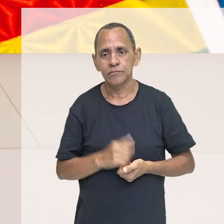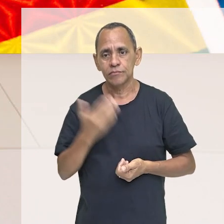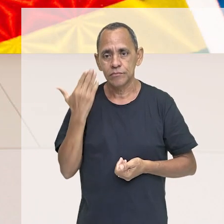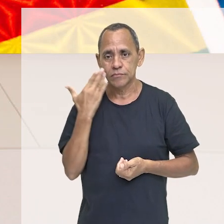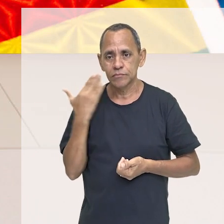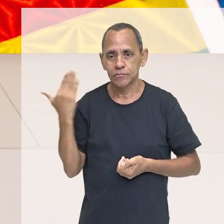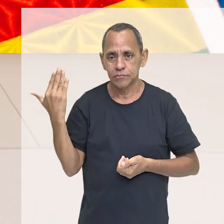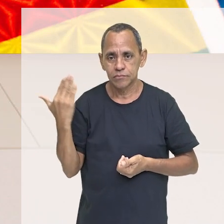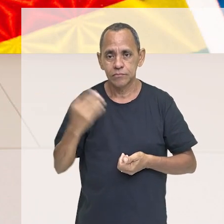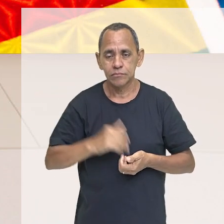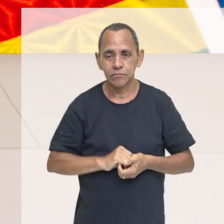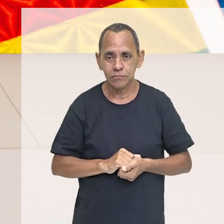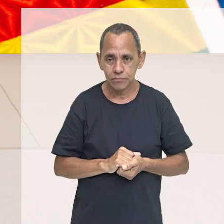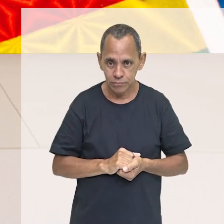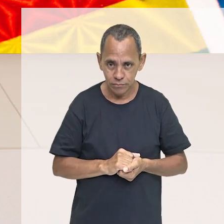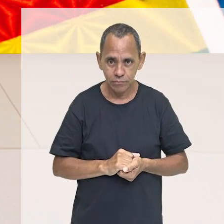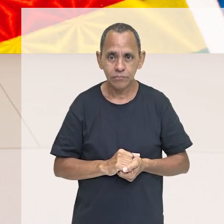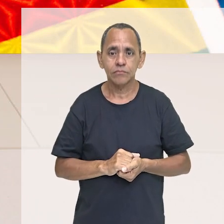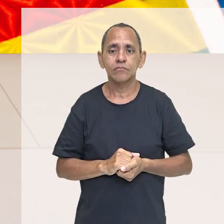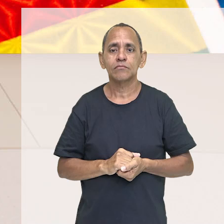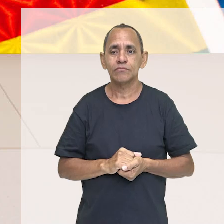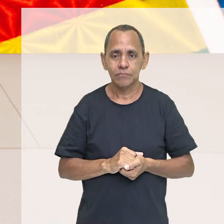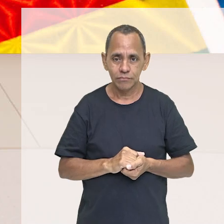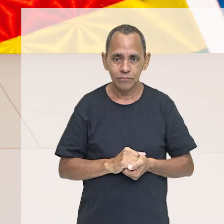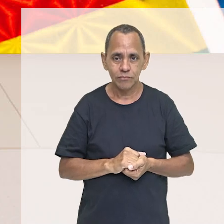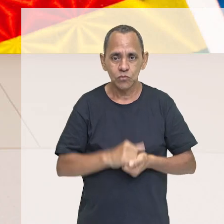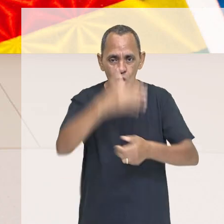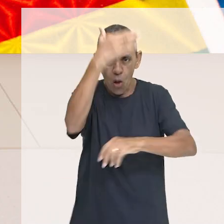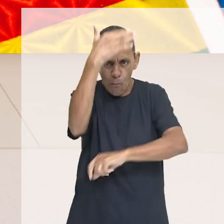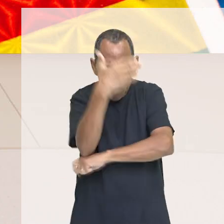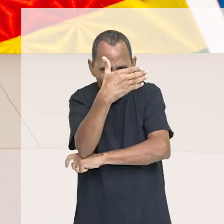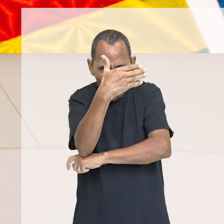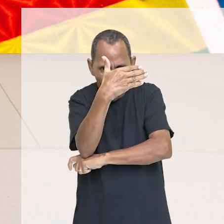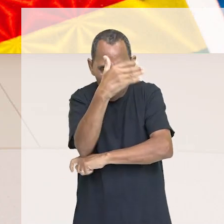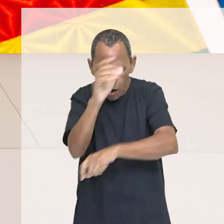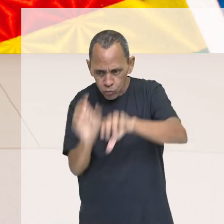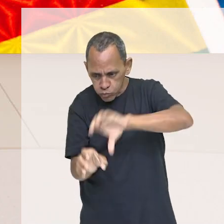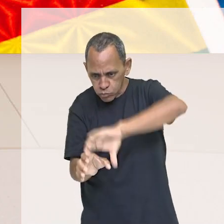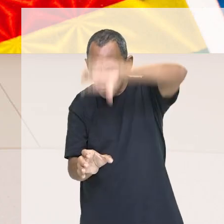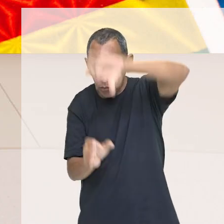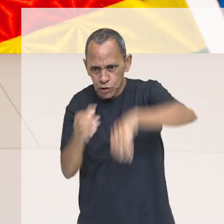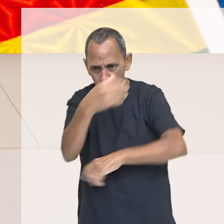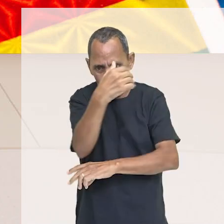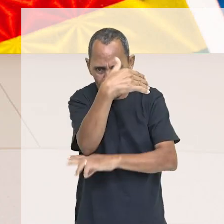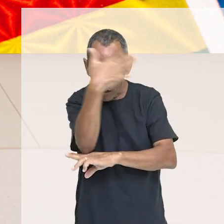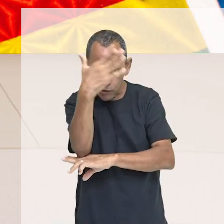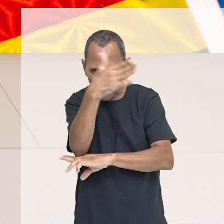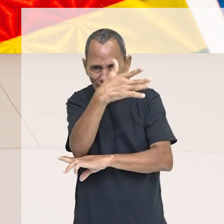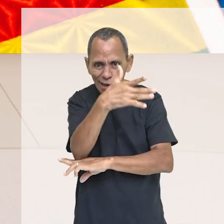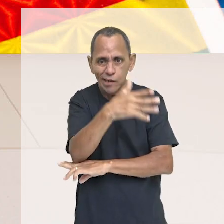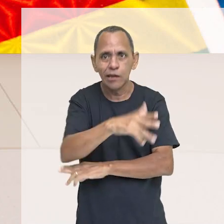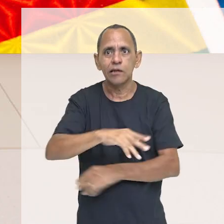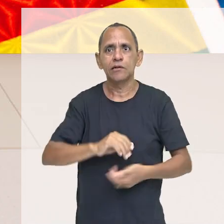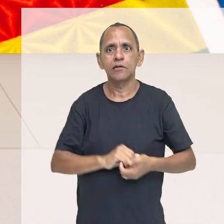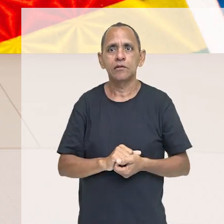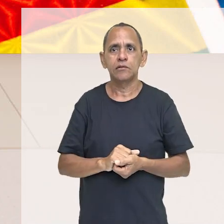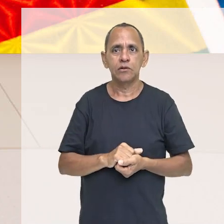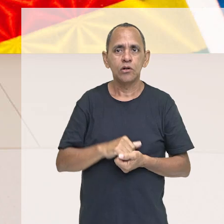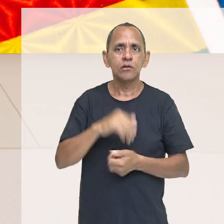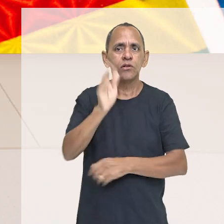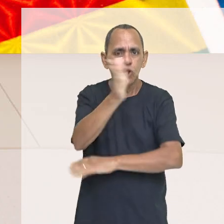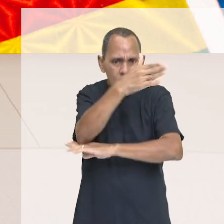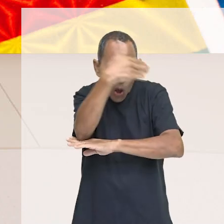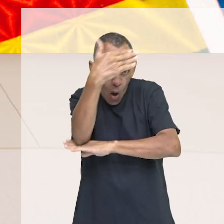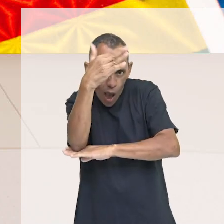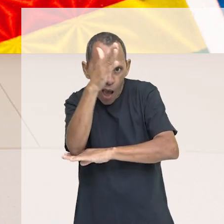Olha aqui, essas bandeiras não estão aqui por acaso, não é só para decorar o nosso